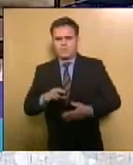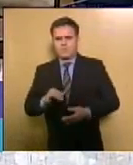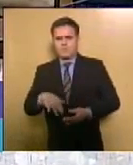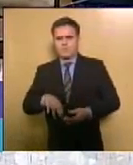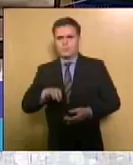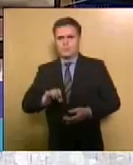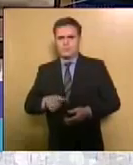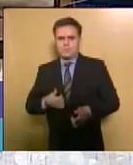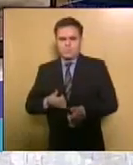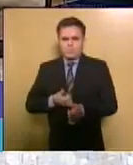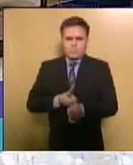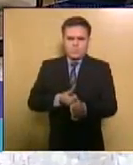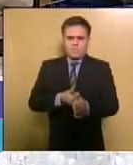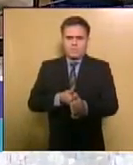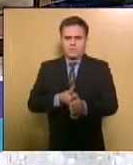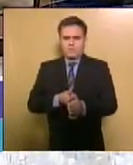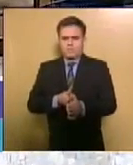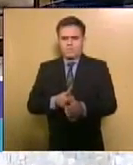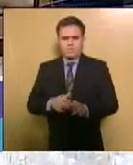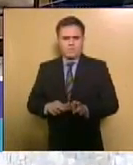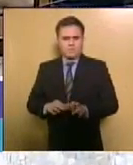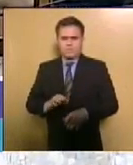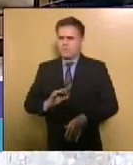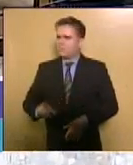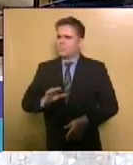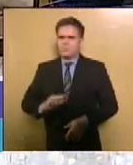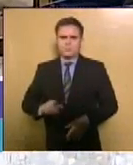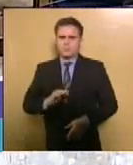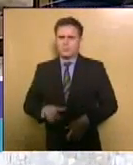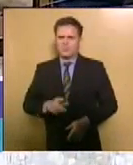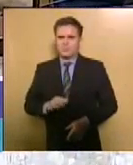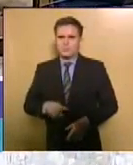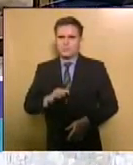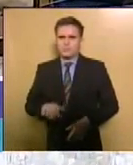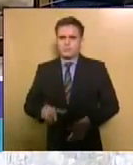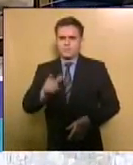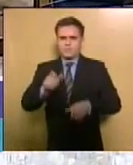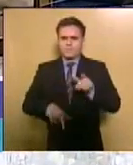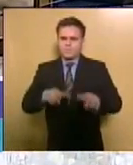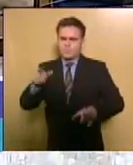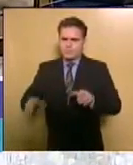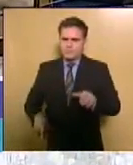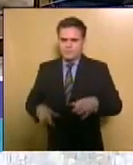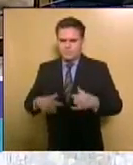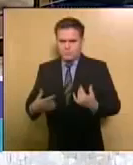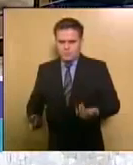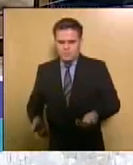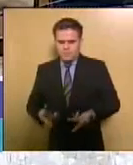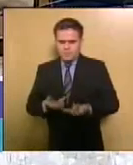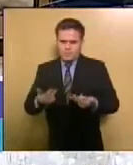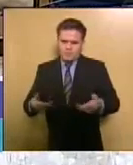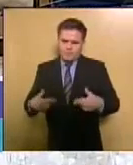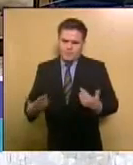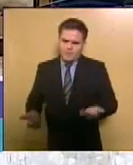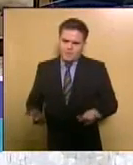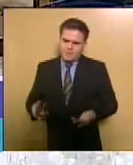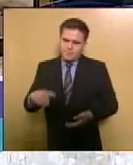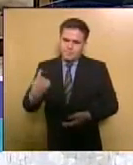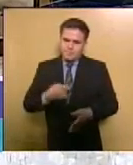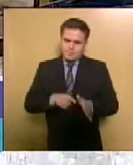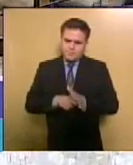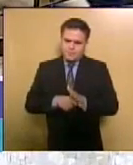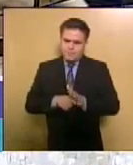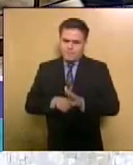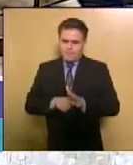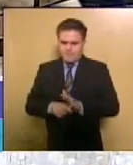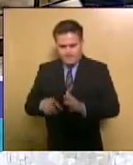persegue um um um fim ou seja qual seria o fim o delinquente a autoria a materialidade do delito a gente trabalha muito bem com esse tipo